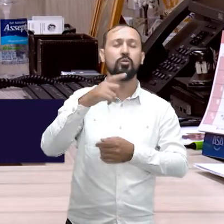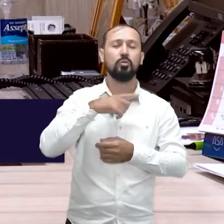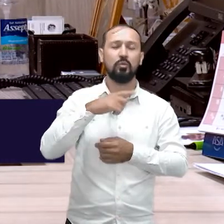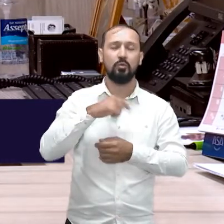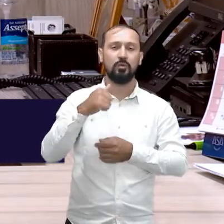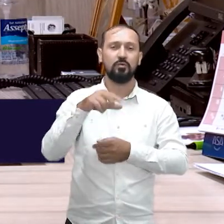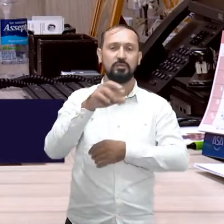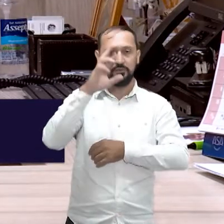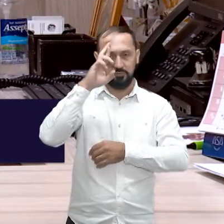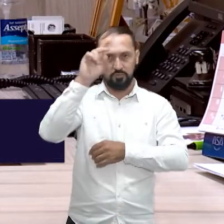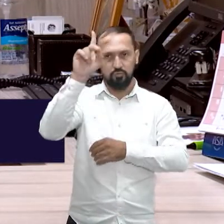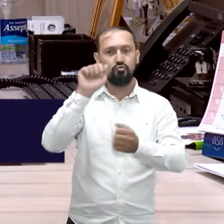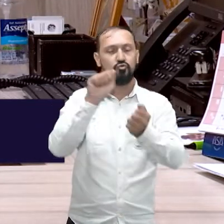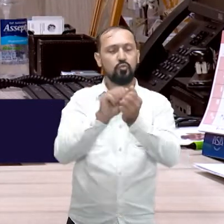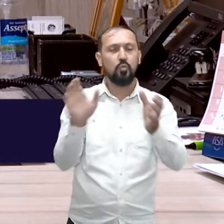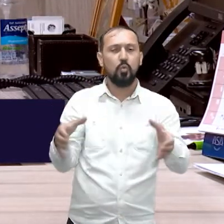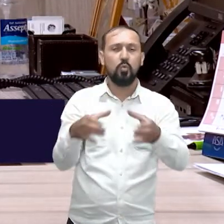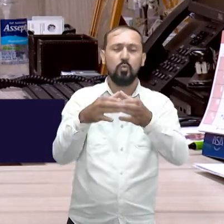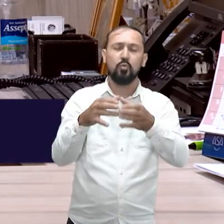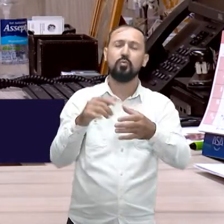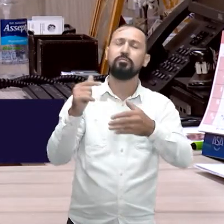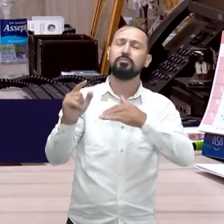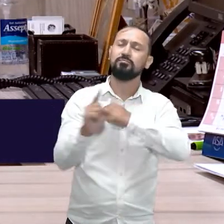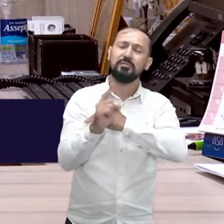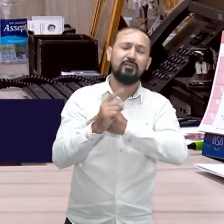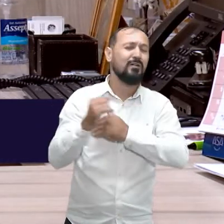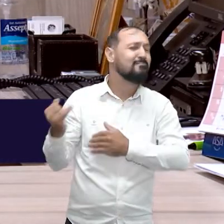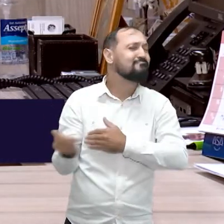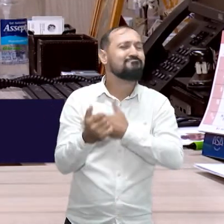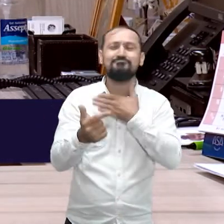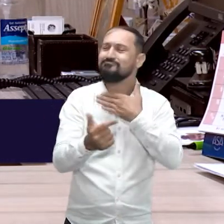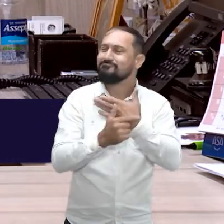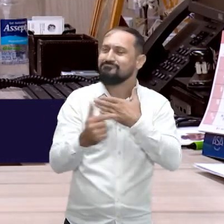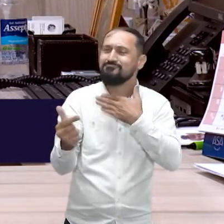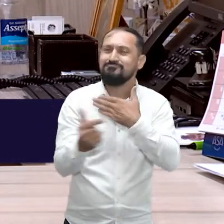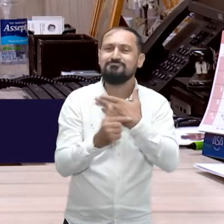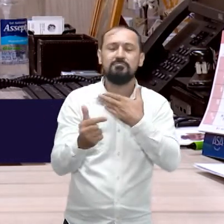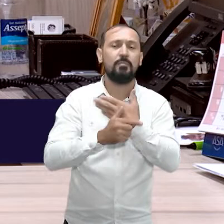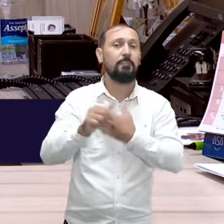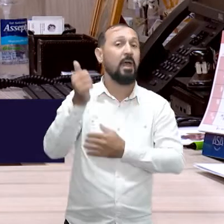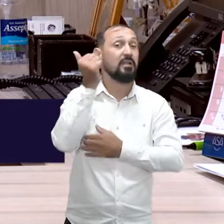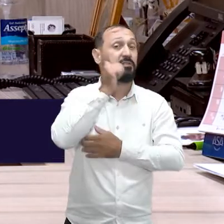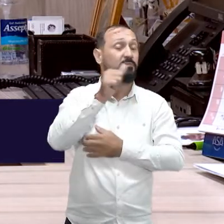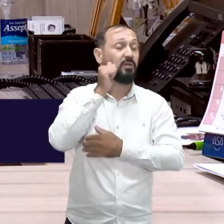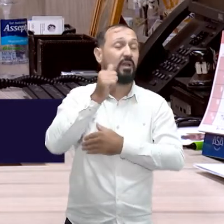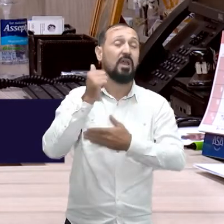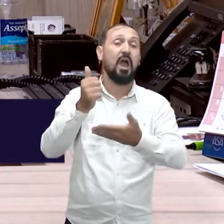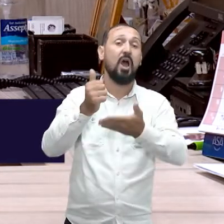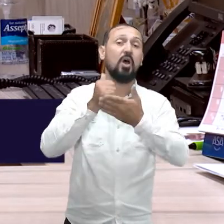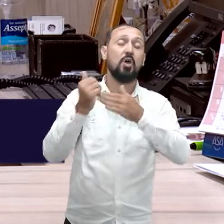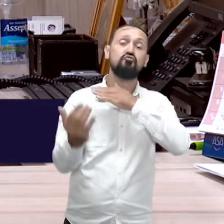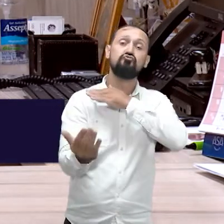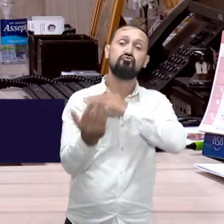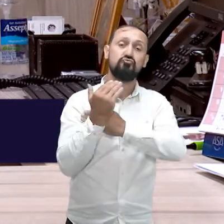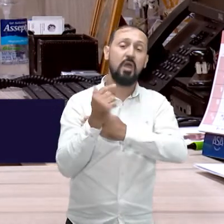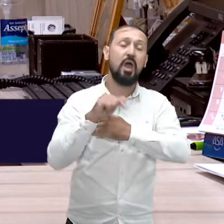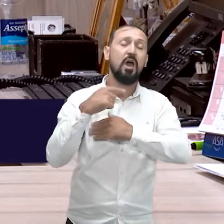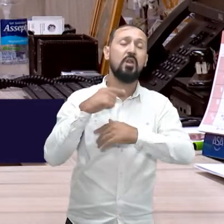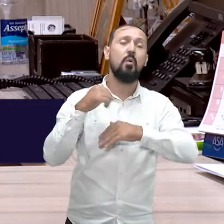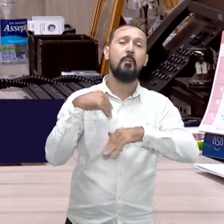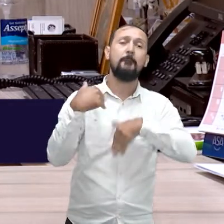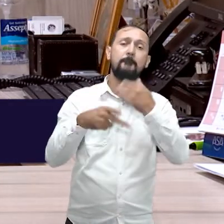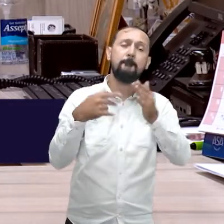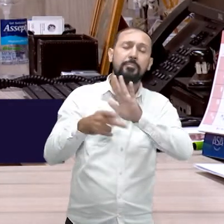assistência à saúde, teve um papel fundamental junto com a equipe dela, Sonilza, as mulheres